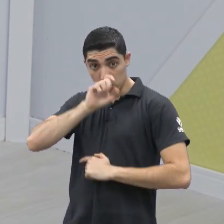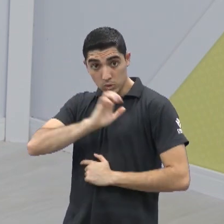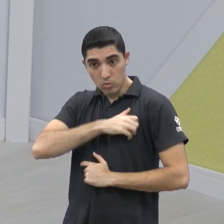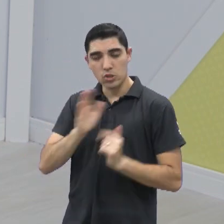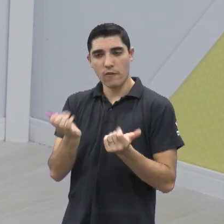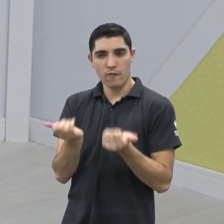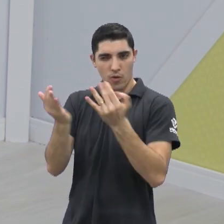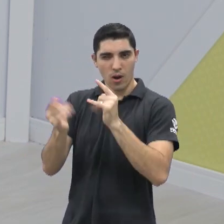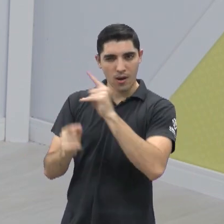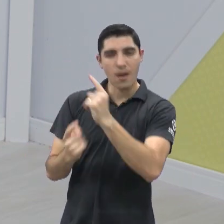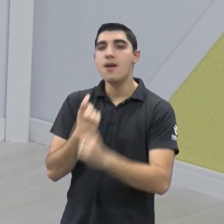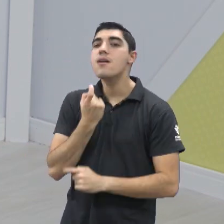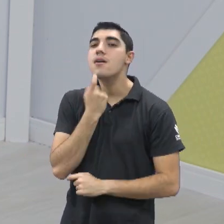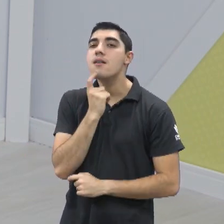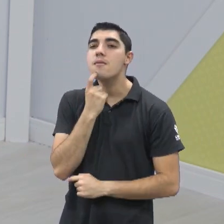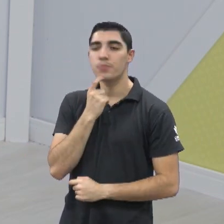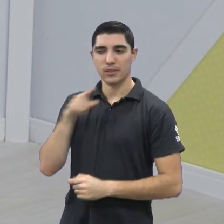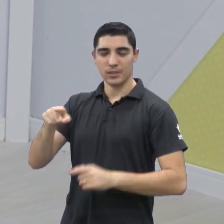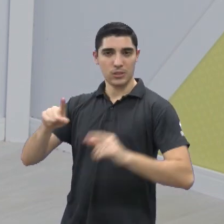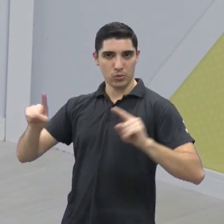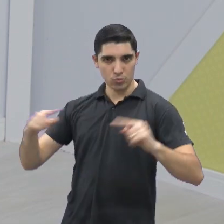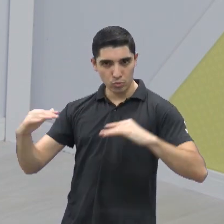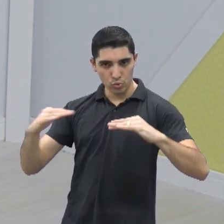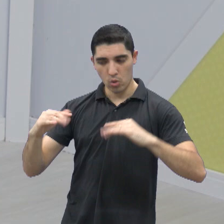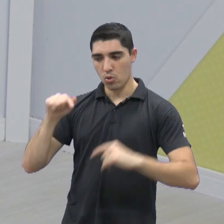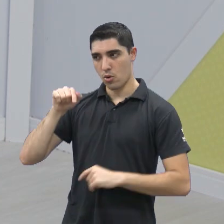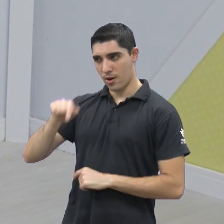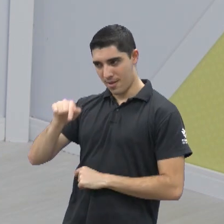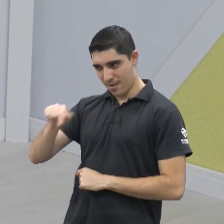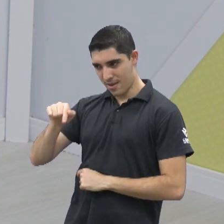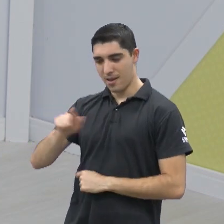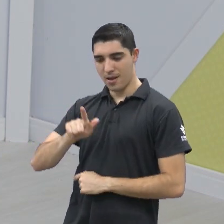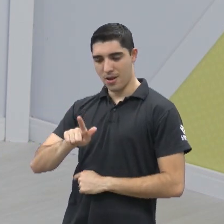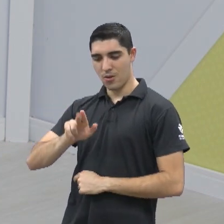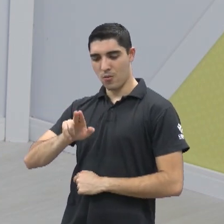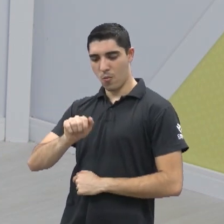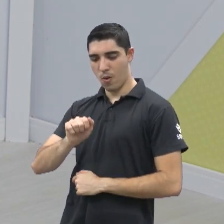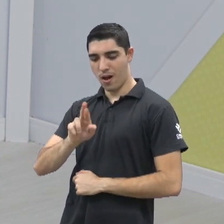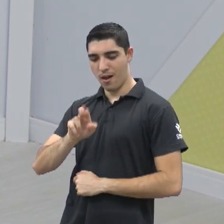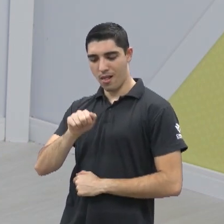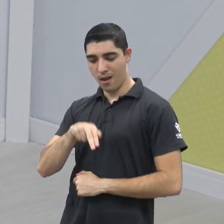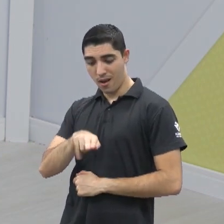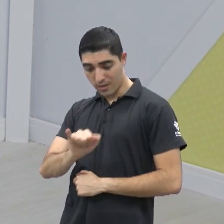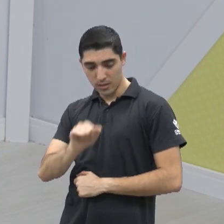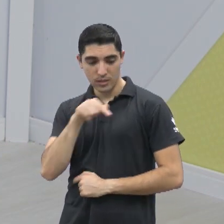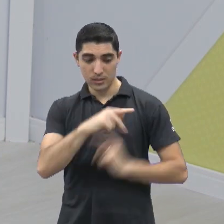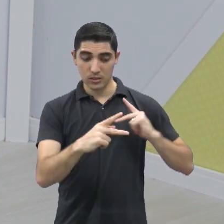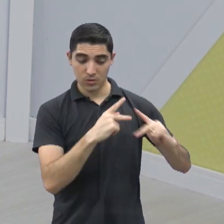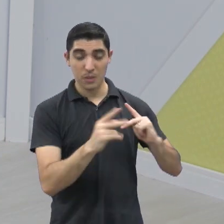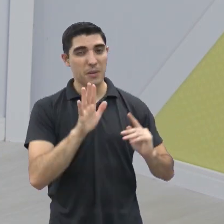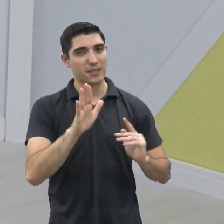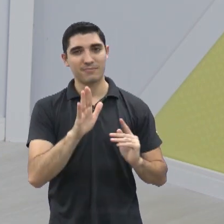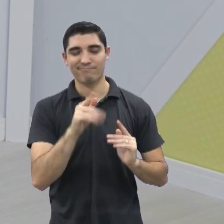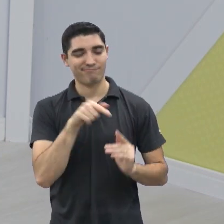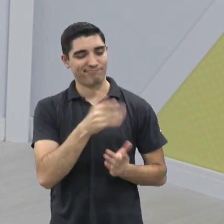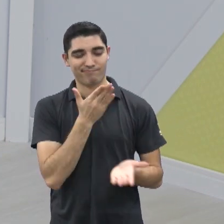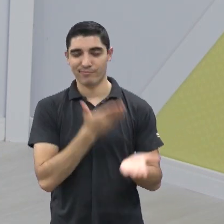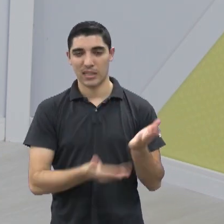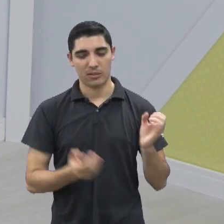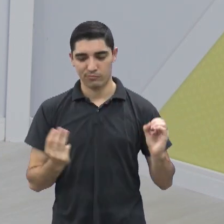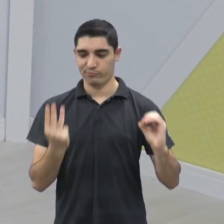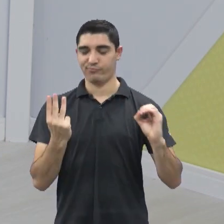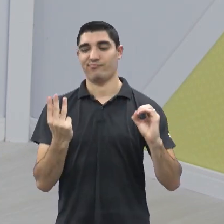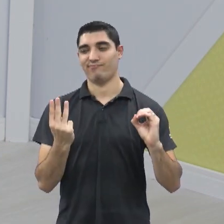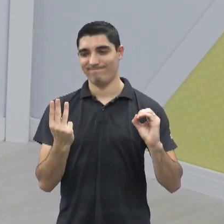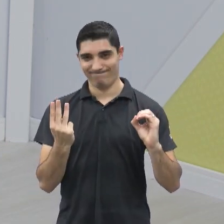lá em Campinas, para enfrentar os meninos do Bugre, mas não deu para o São José, que foi derrotado por 3-0 e agora ficou difícil